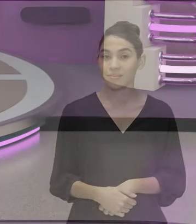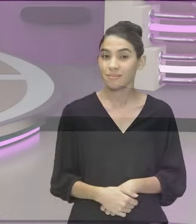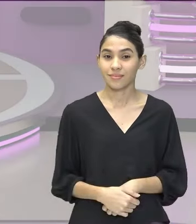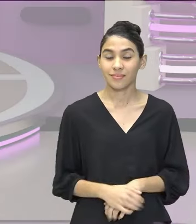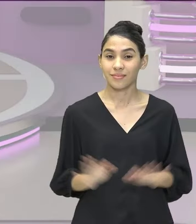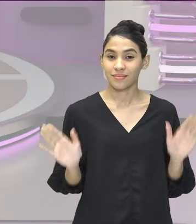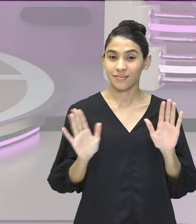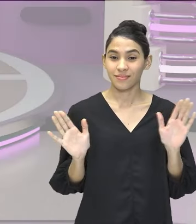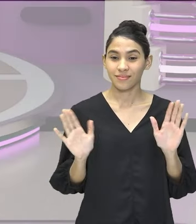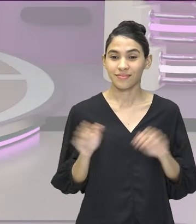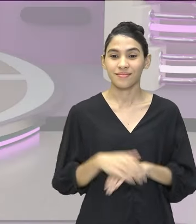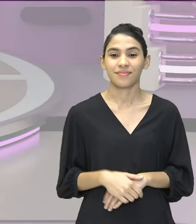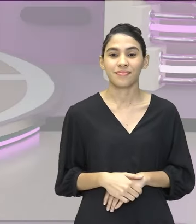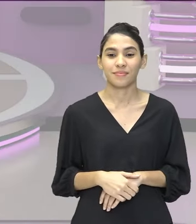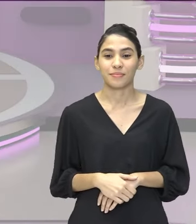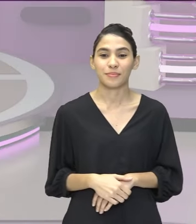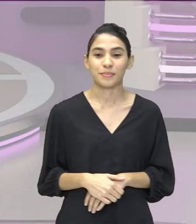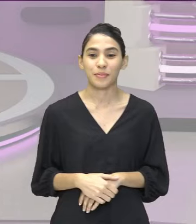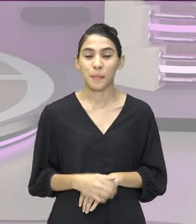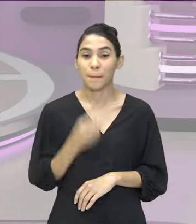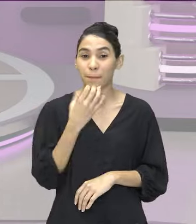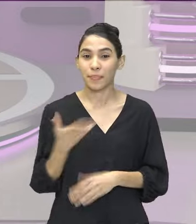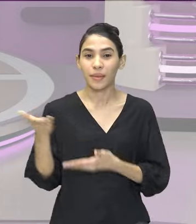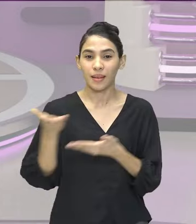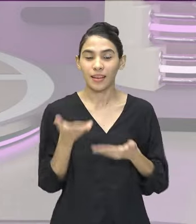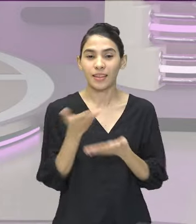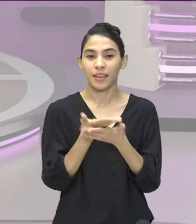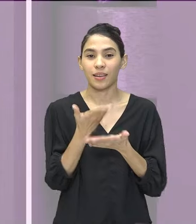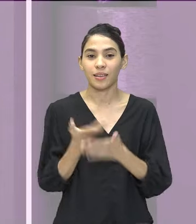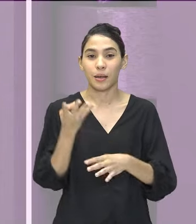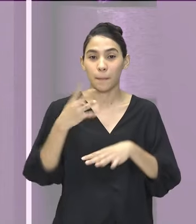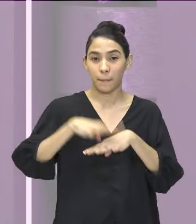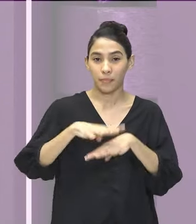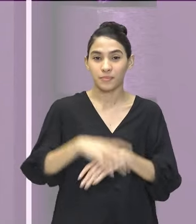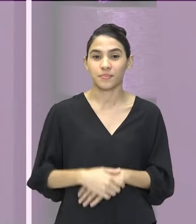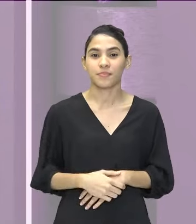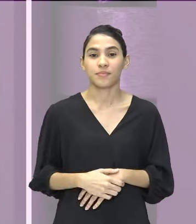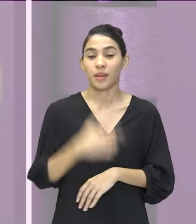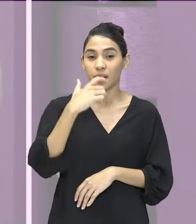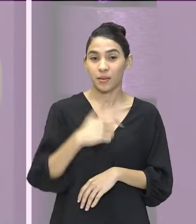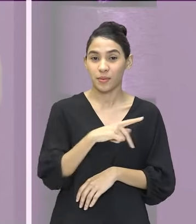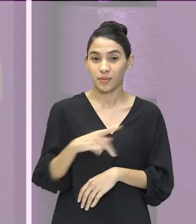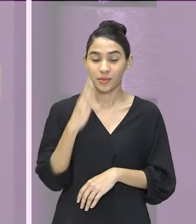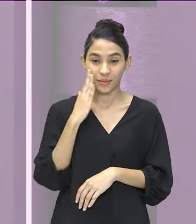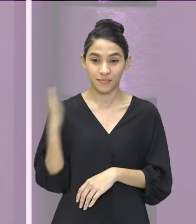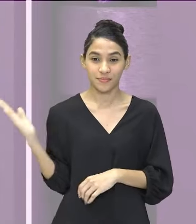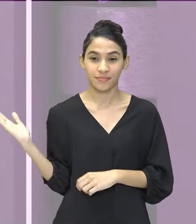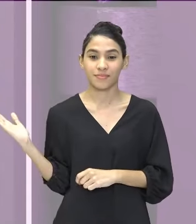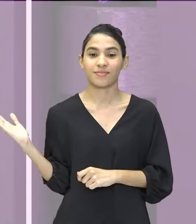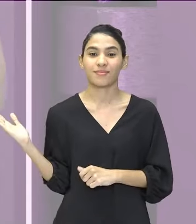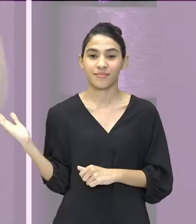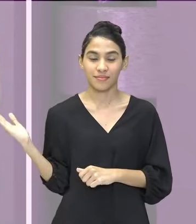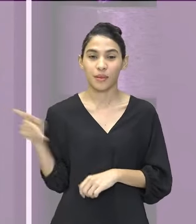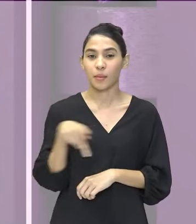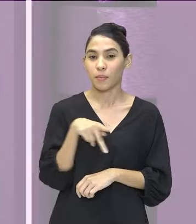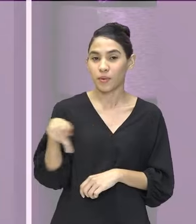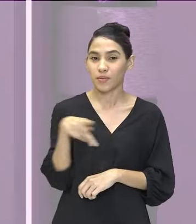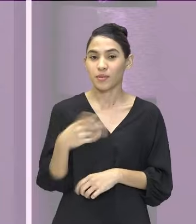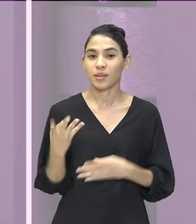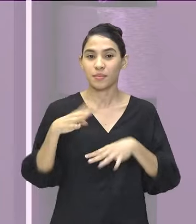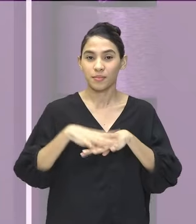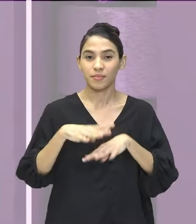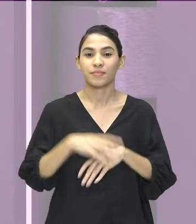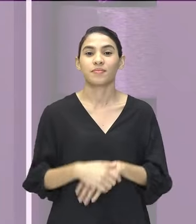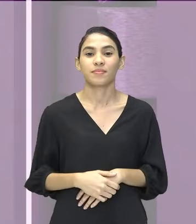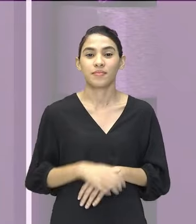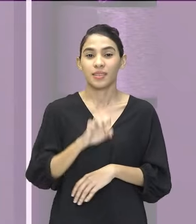Olá, queridos, sejam bem-vindos a mais uma aula de matemática. Sou professora Simone Silva, professora de